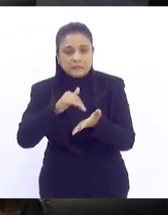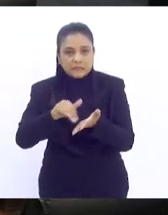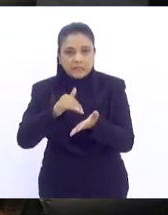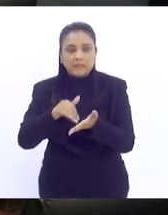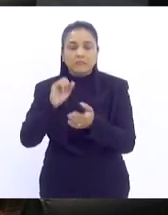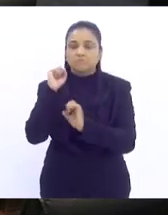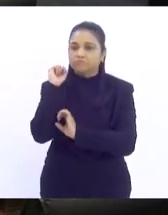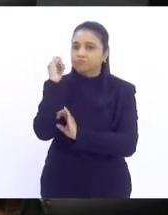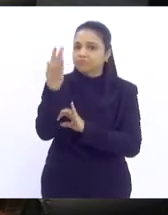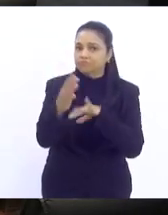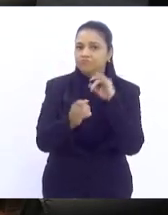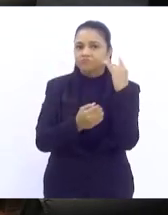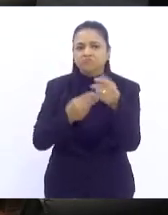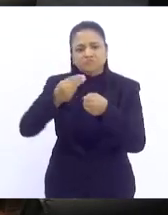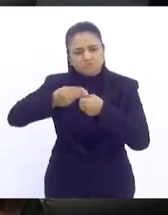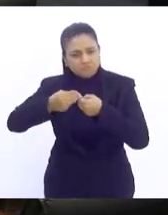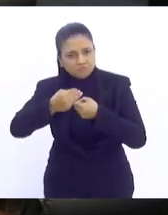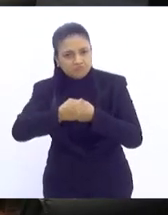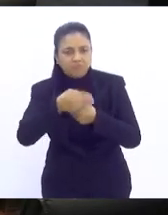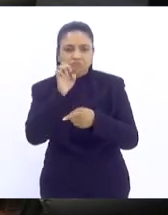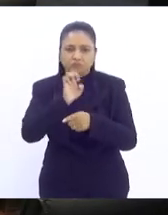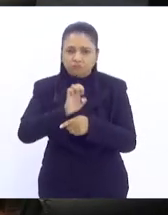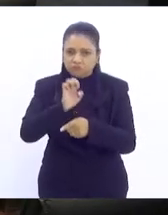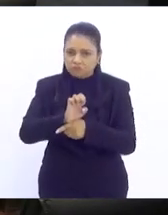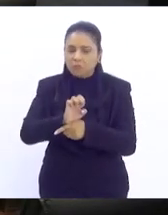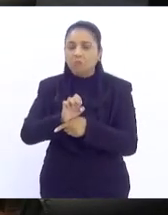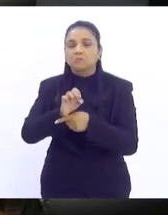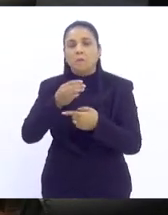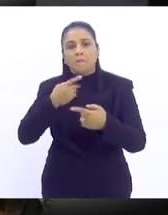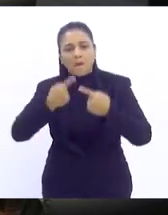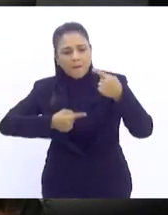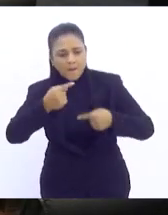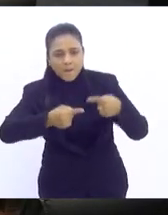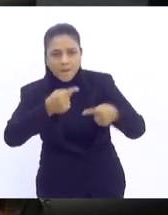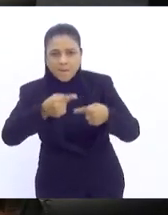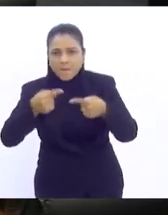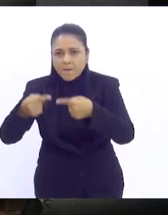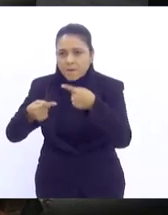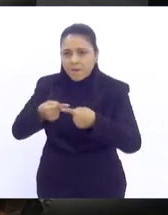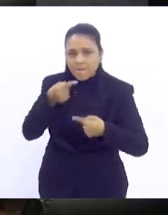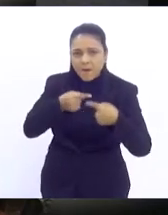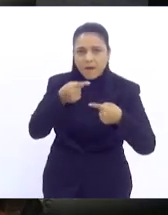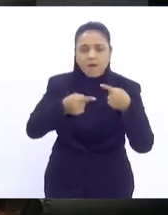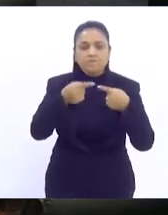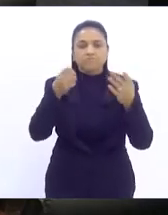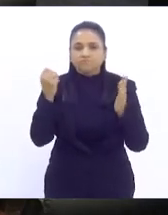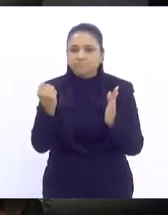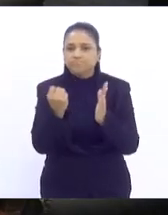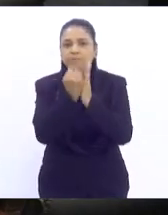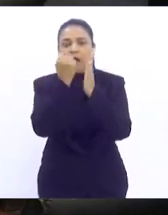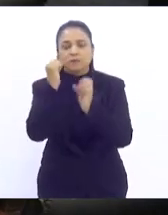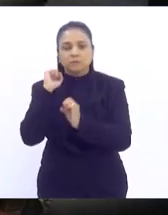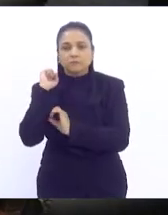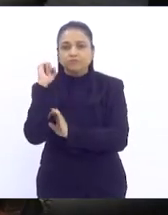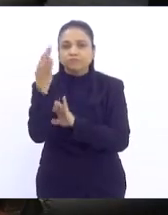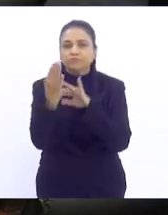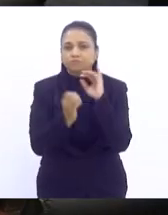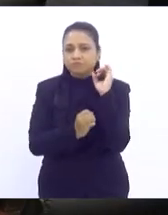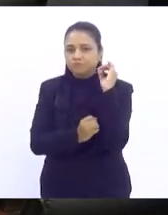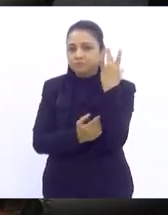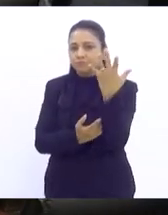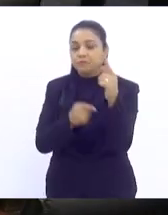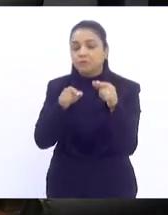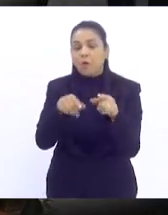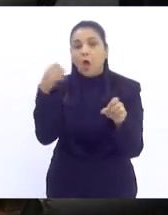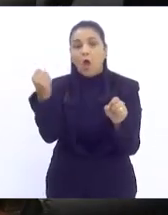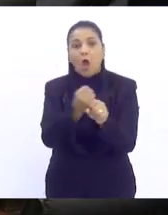seja do município seja do estado para que a gente possa ter um debate sobre os impactos ambientais diante